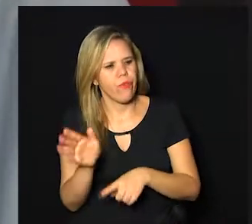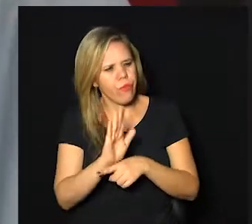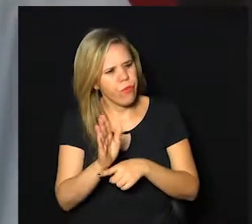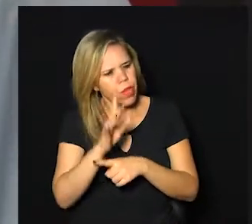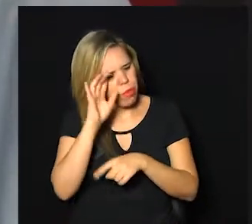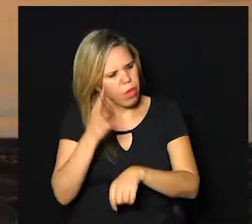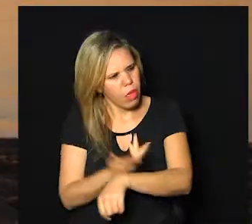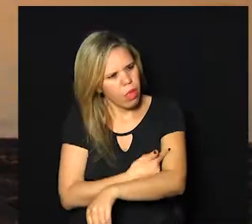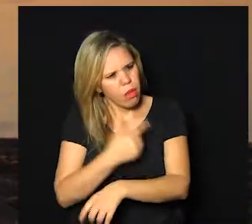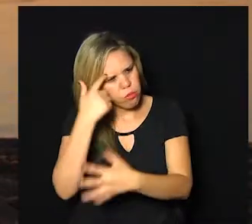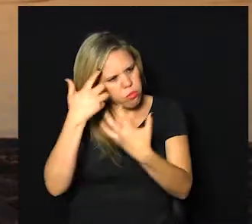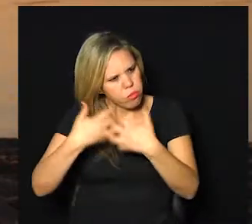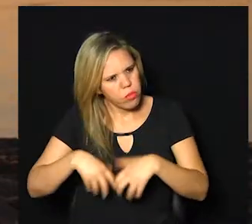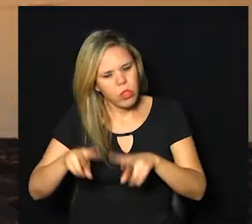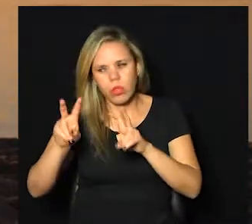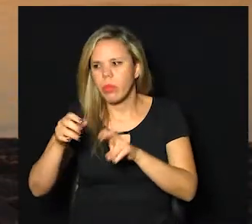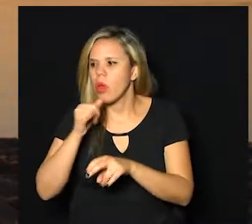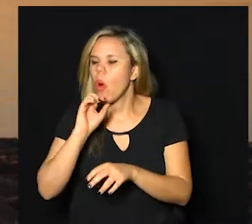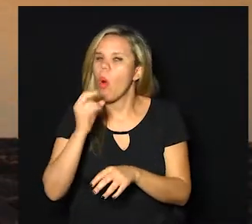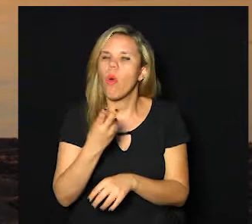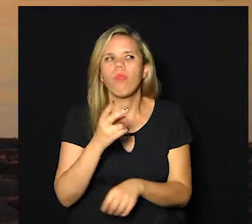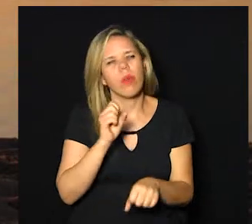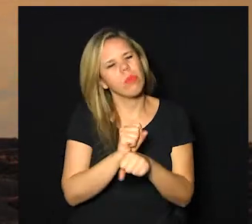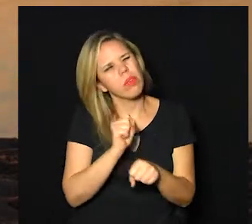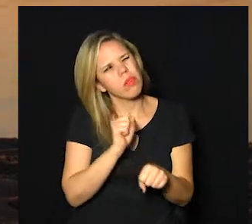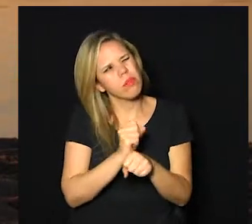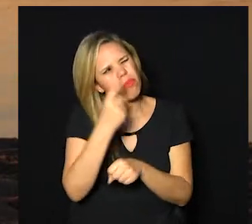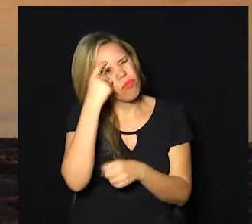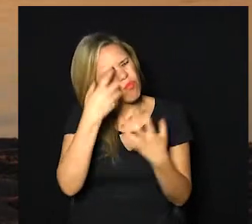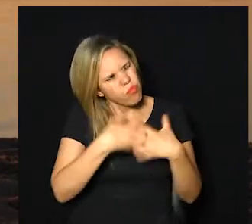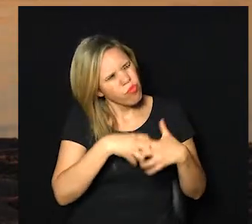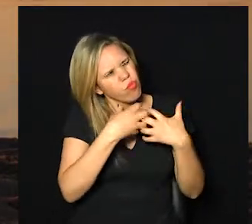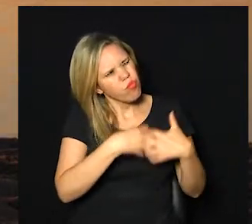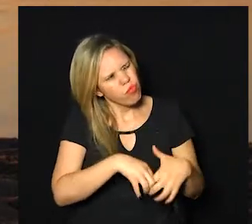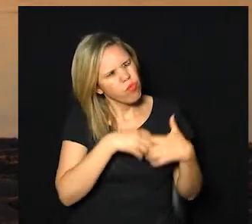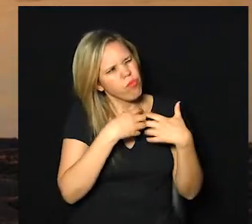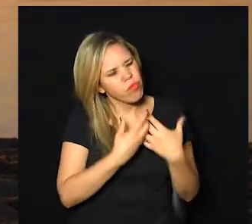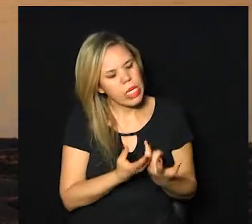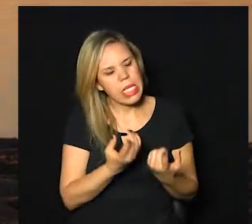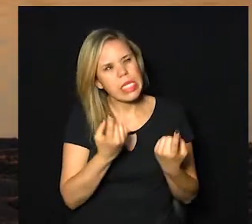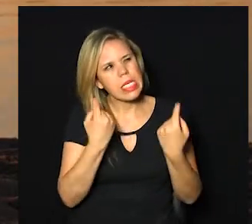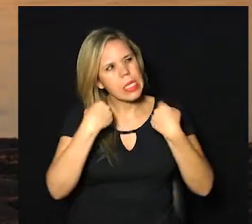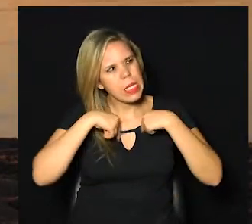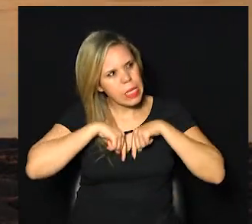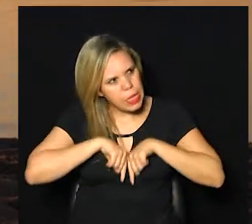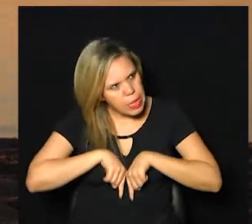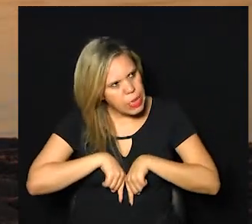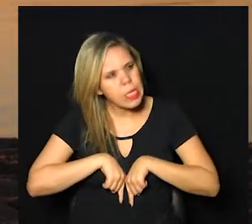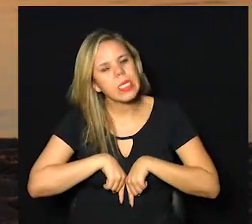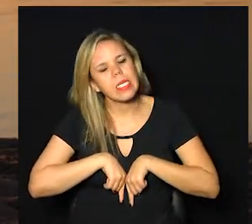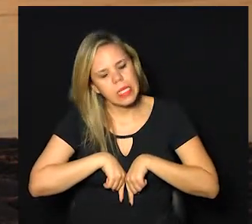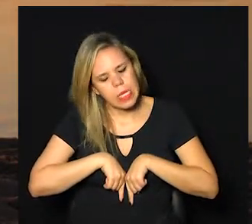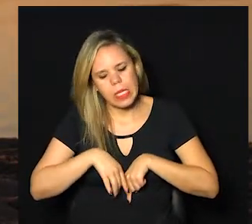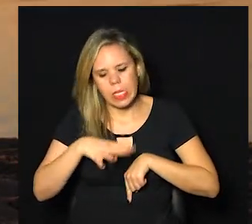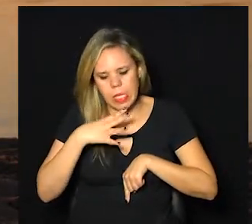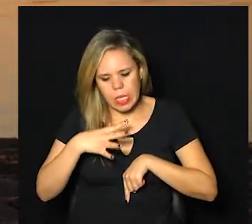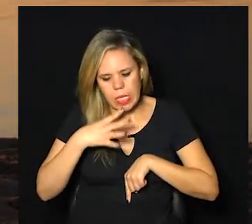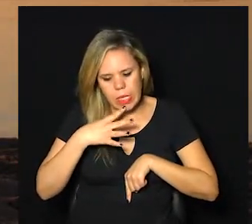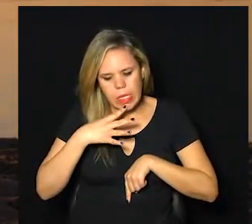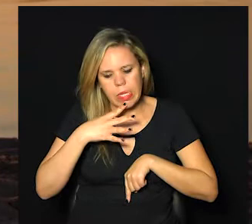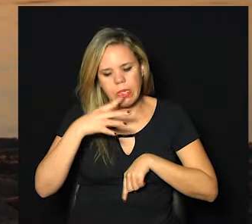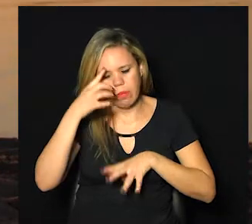refletir sobre a meditação, tudo aquilo que traz você para dentro de você é